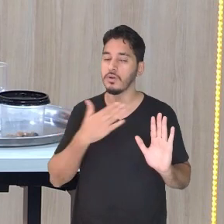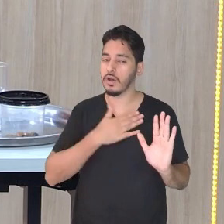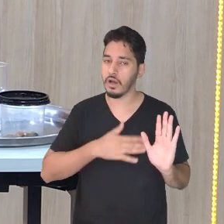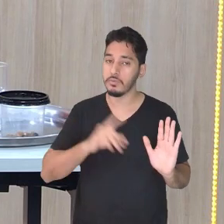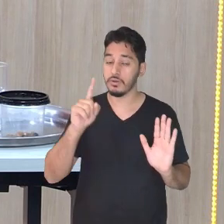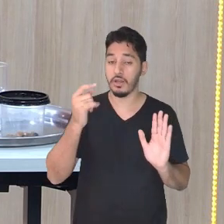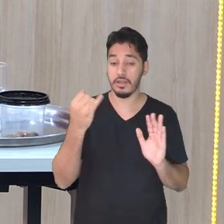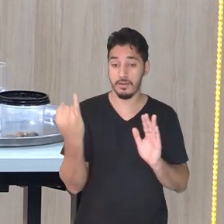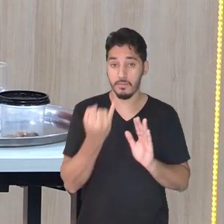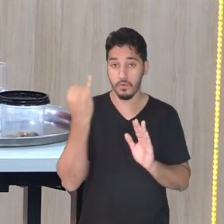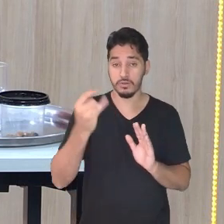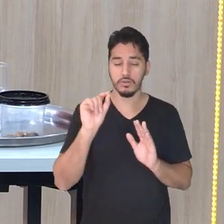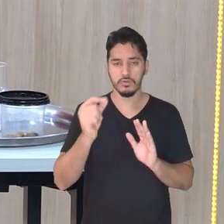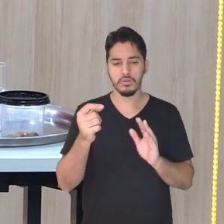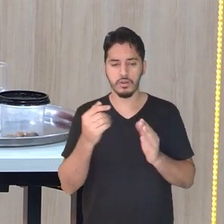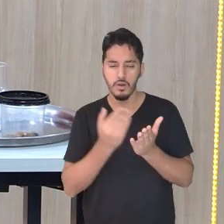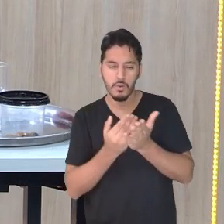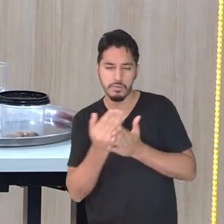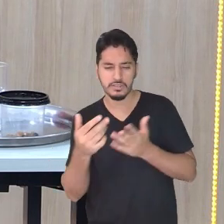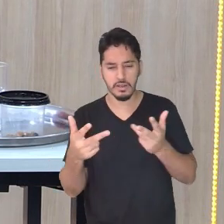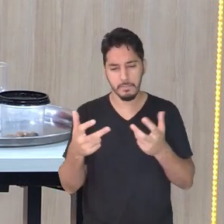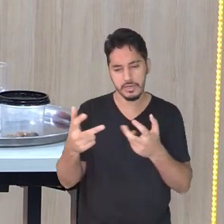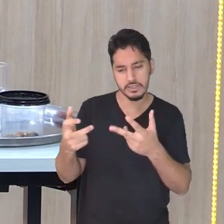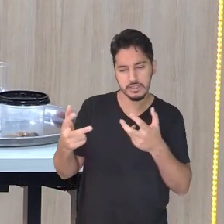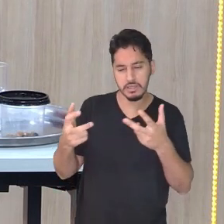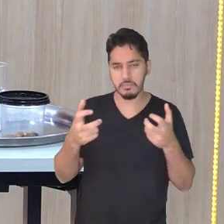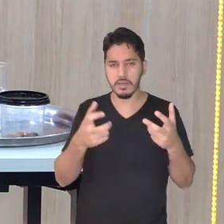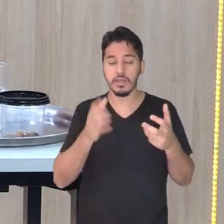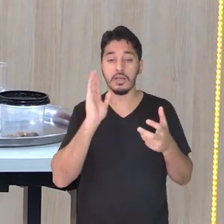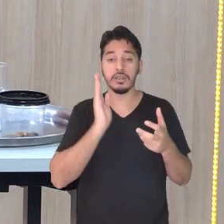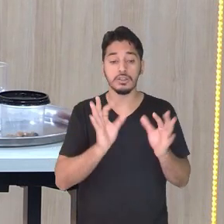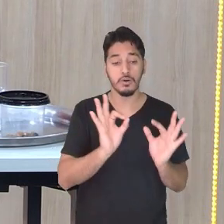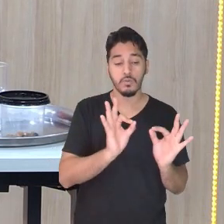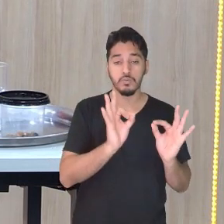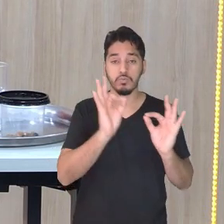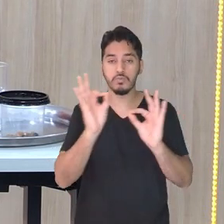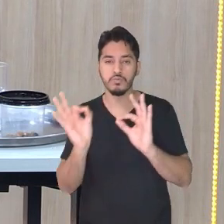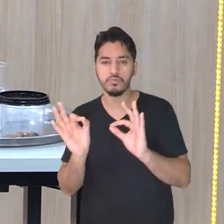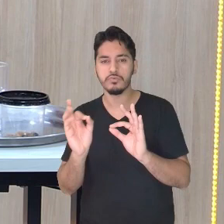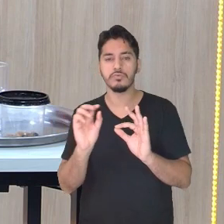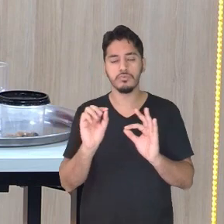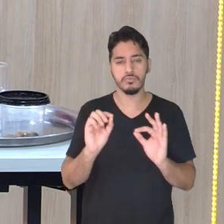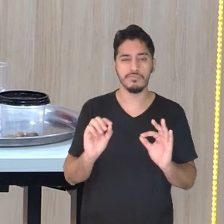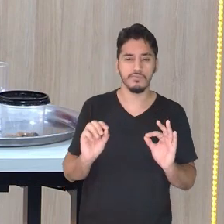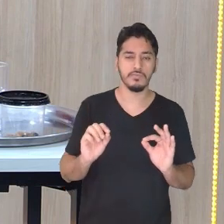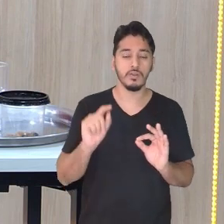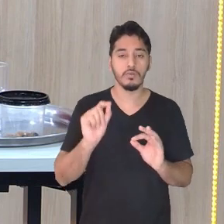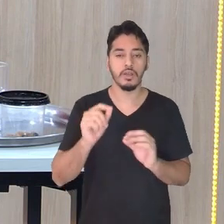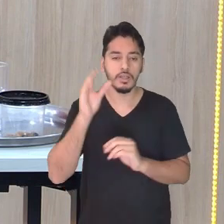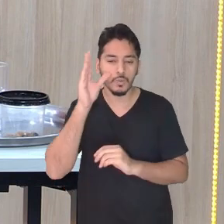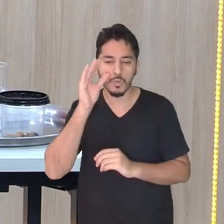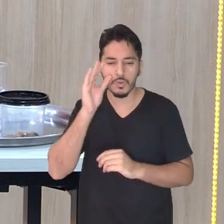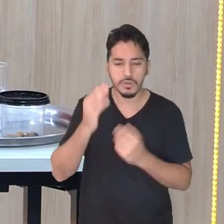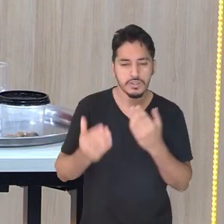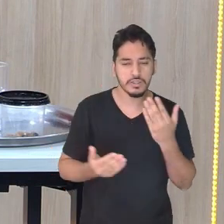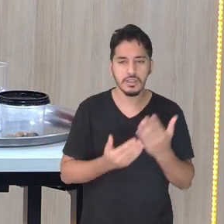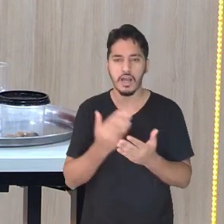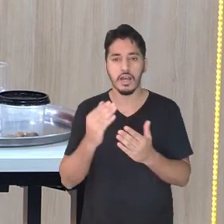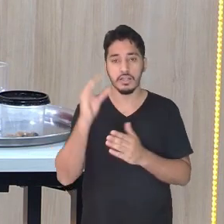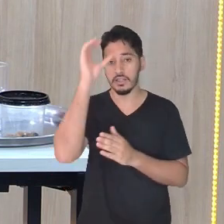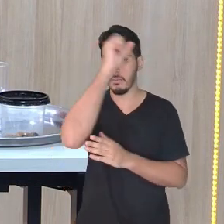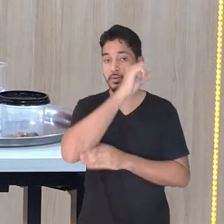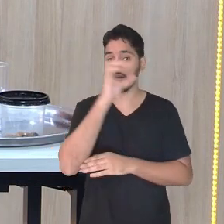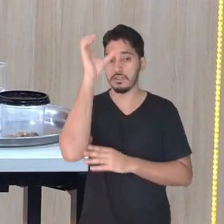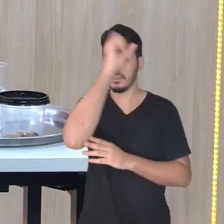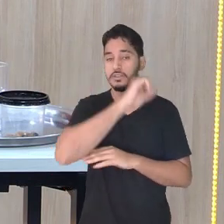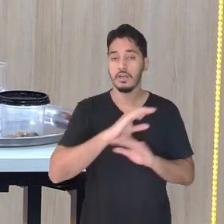muito importante a gente começar a perceber e já observar com um olhar, né, de curiosidade, de